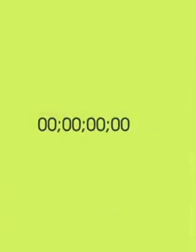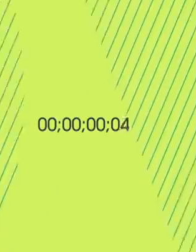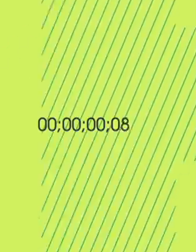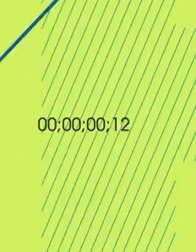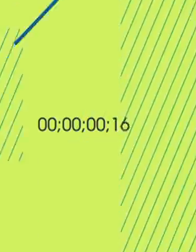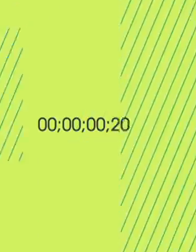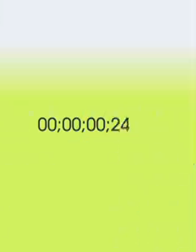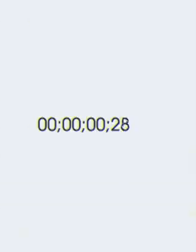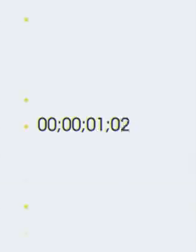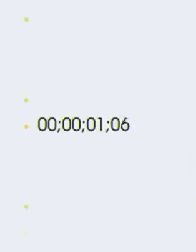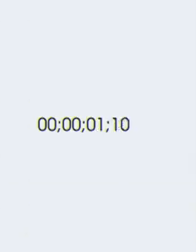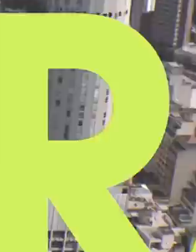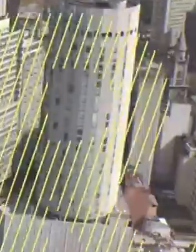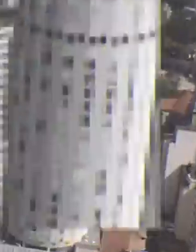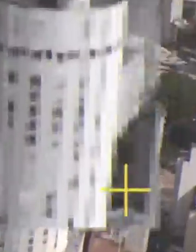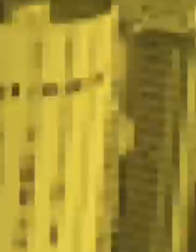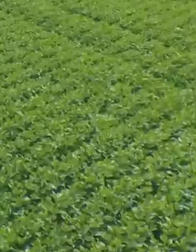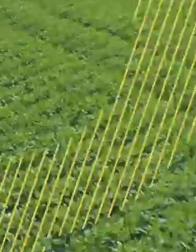Obrigado.